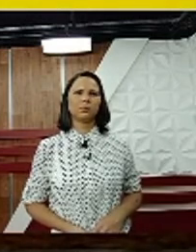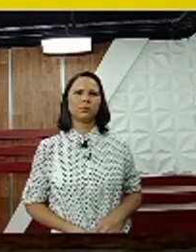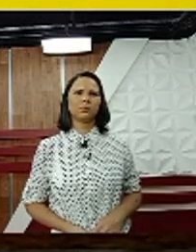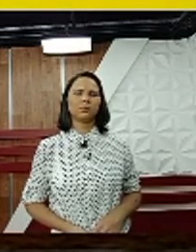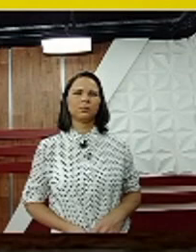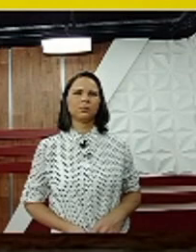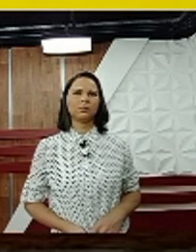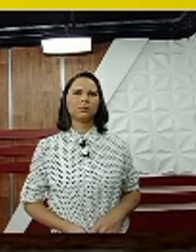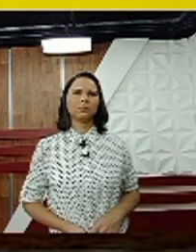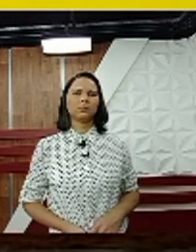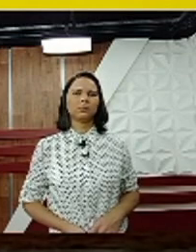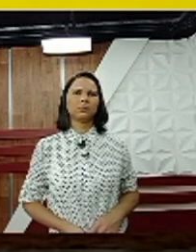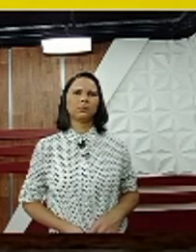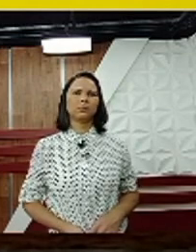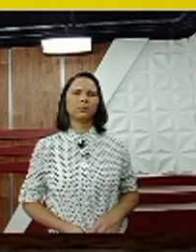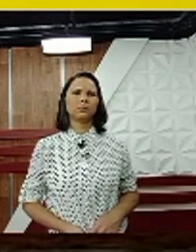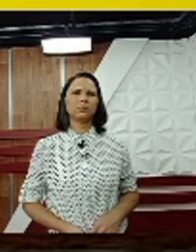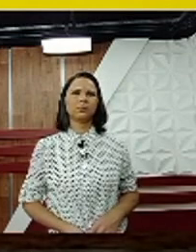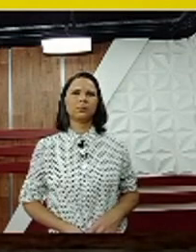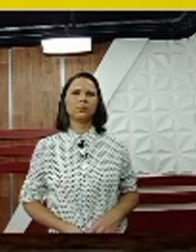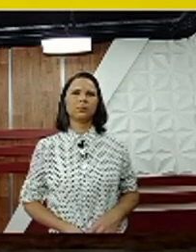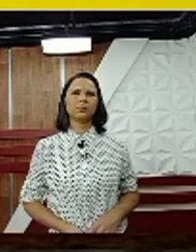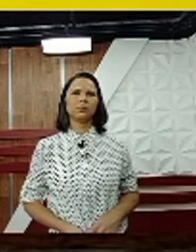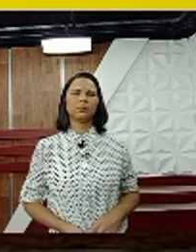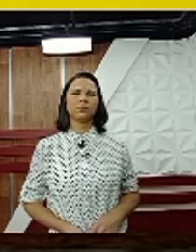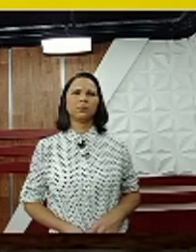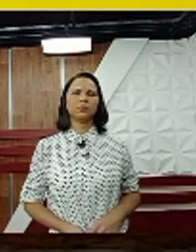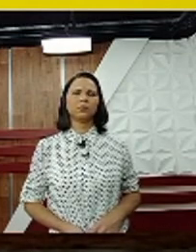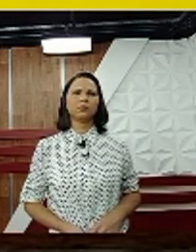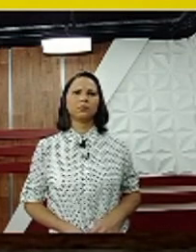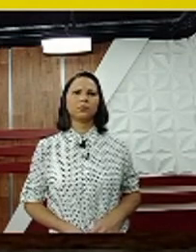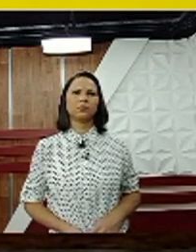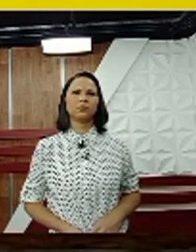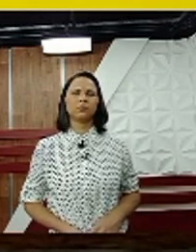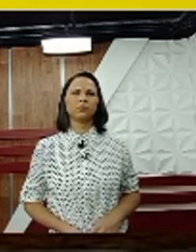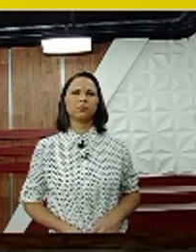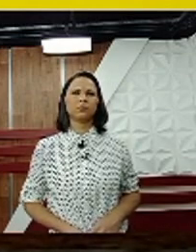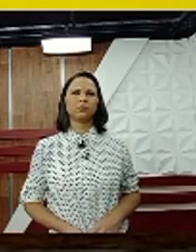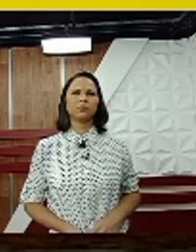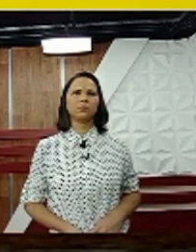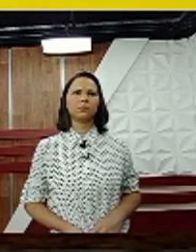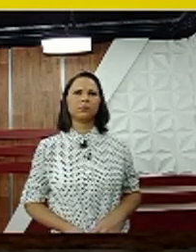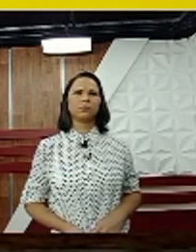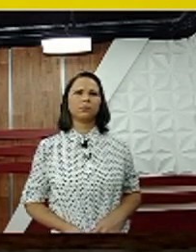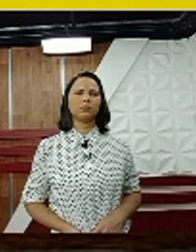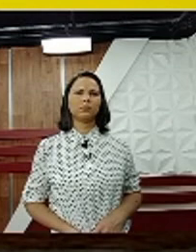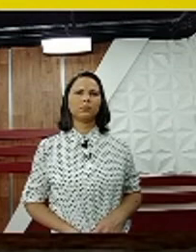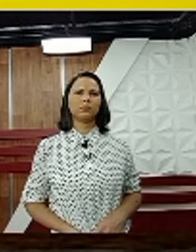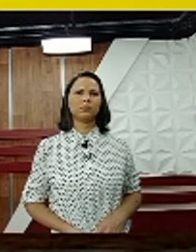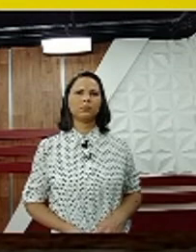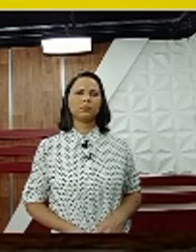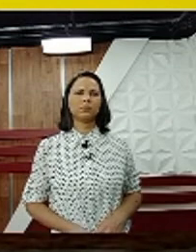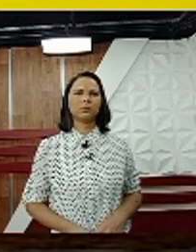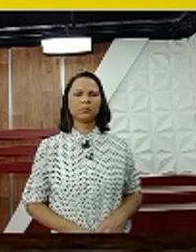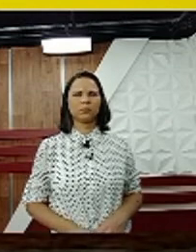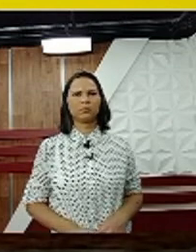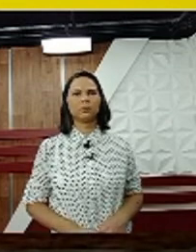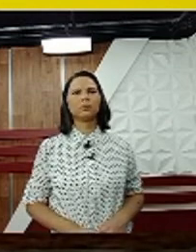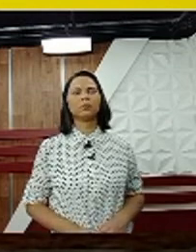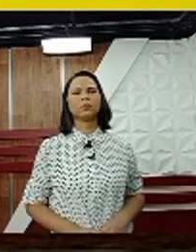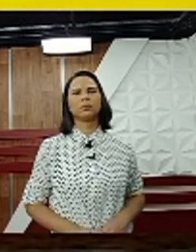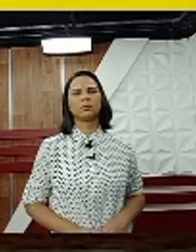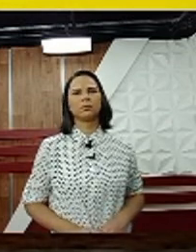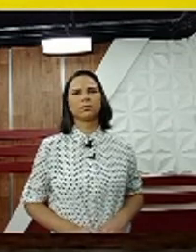gente pensou em abortá-lo, até porque um dos sócios, ele deixou uma outra atividade que ele tinha